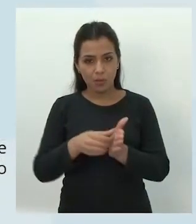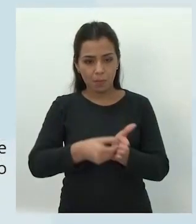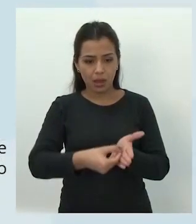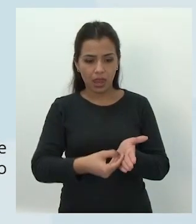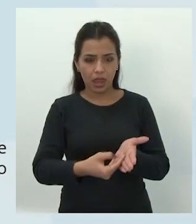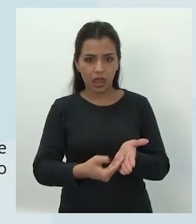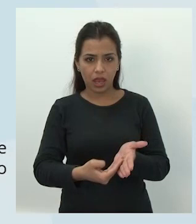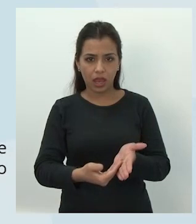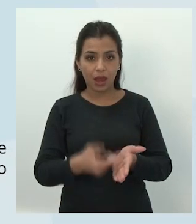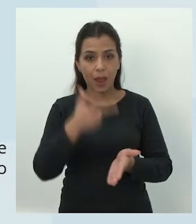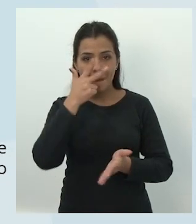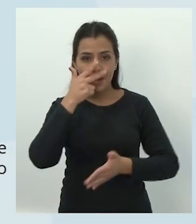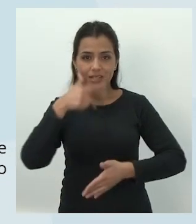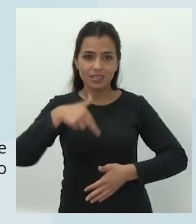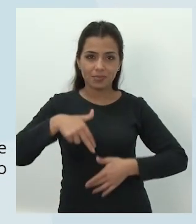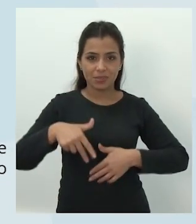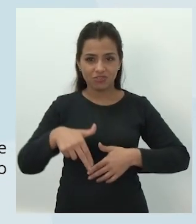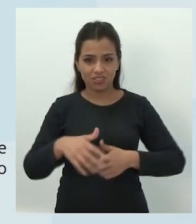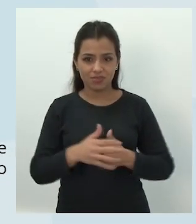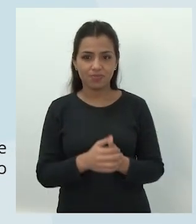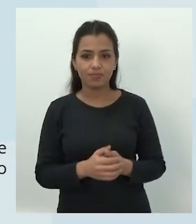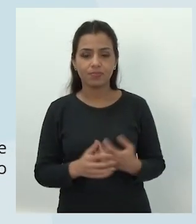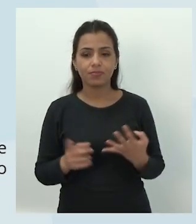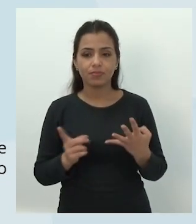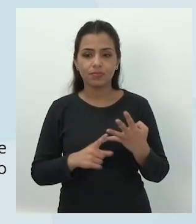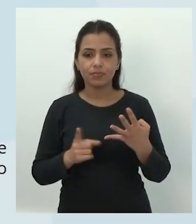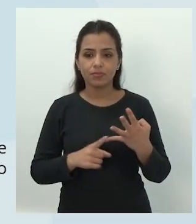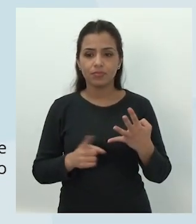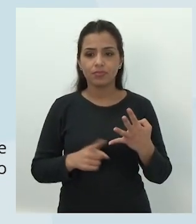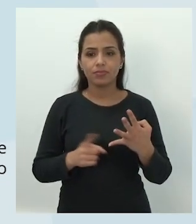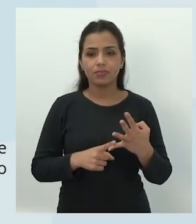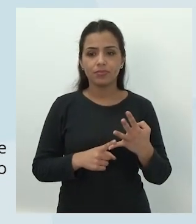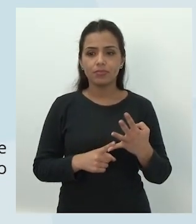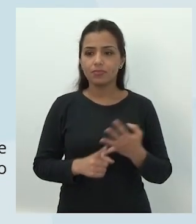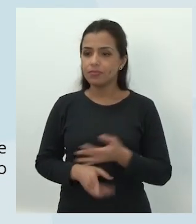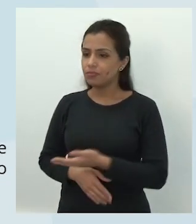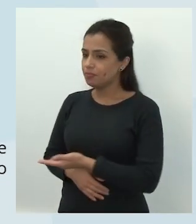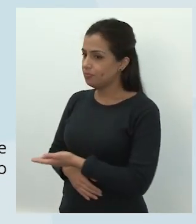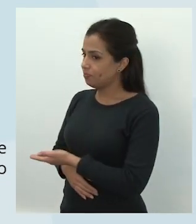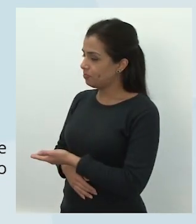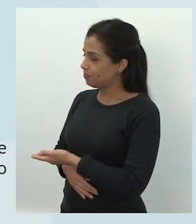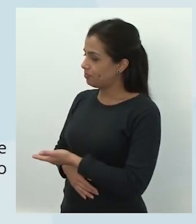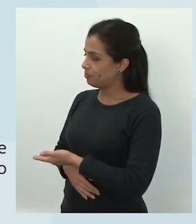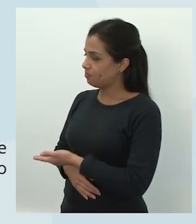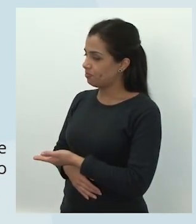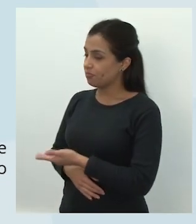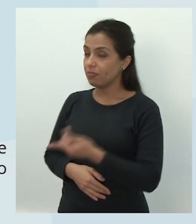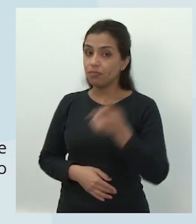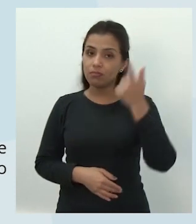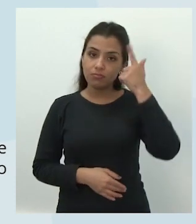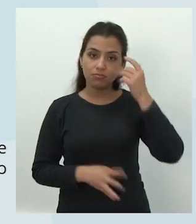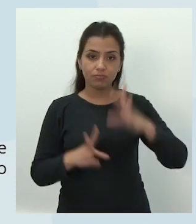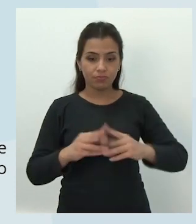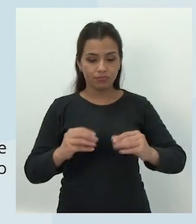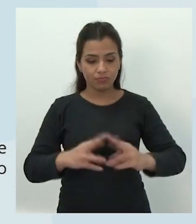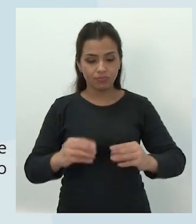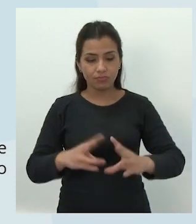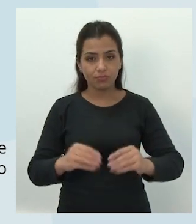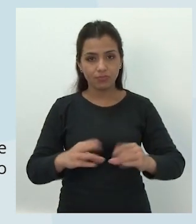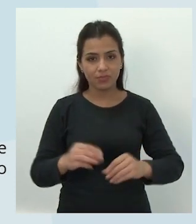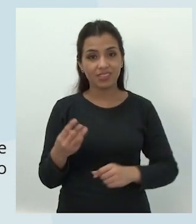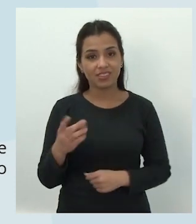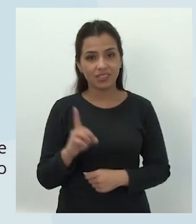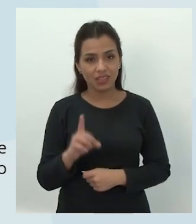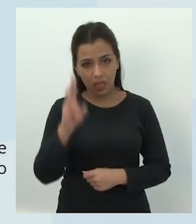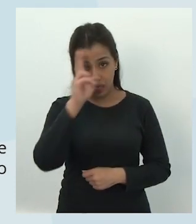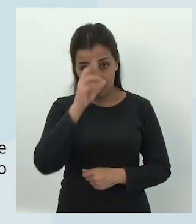a produção tridimensional, confecção de maquete do cenário e personagens, com massinhas, fantoches, etc. E gravação quadro a quadro. Lembra que